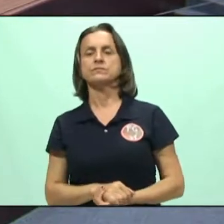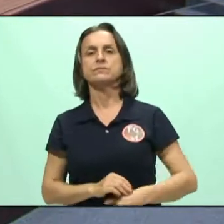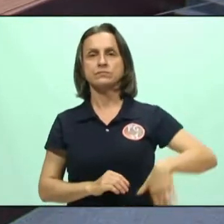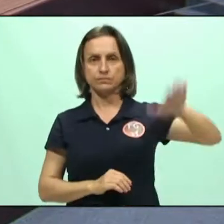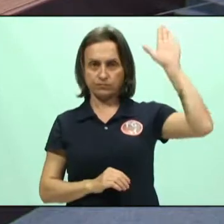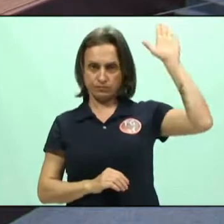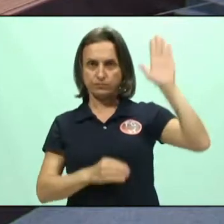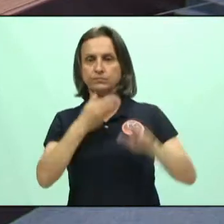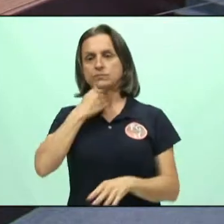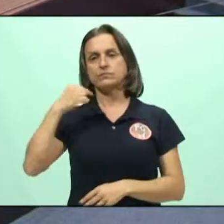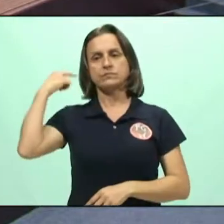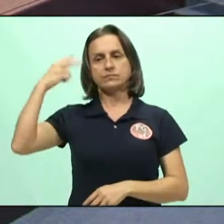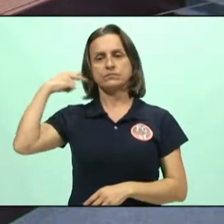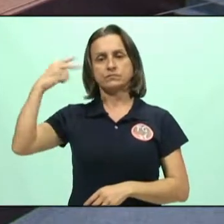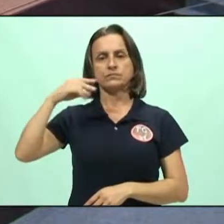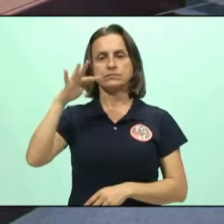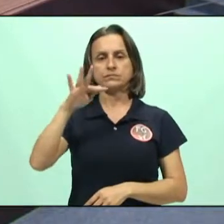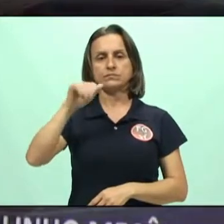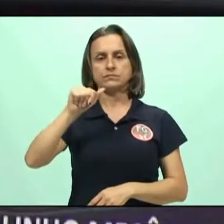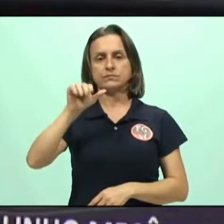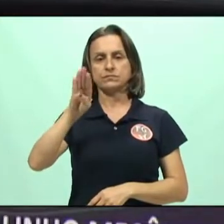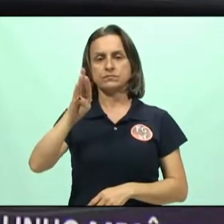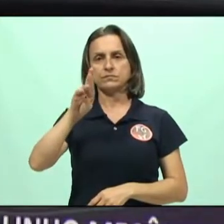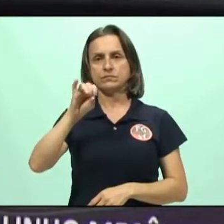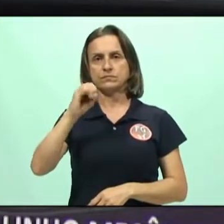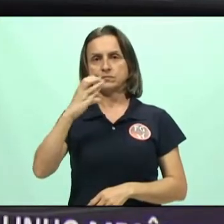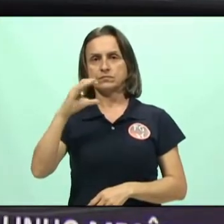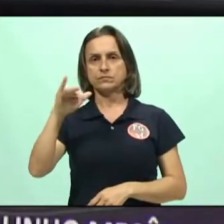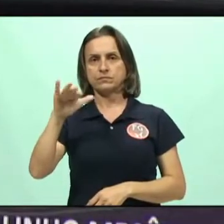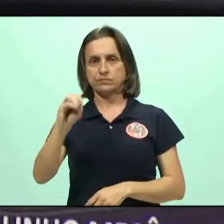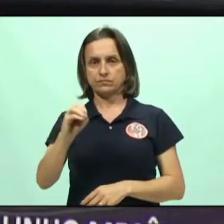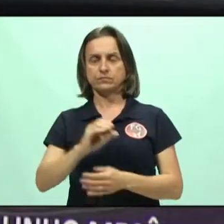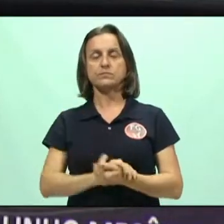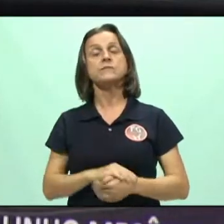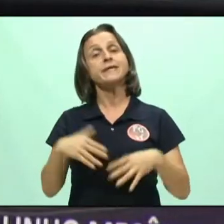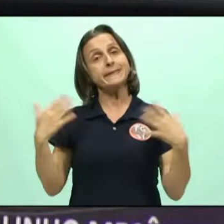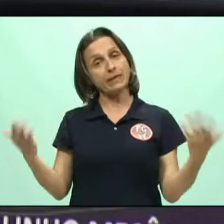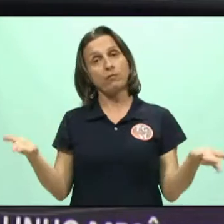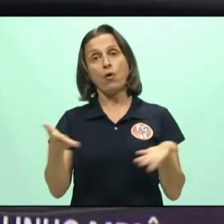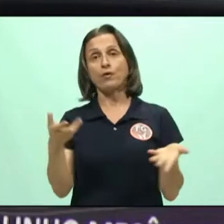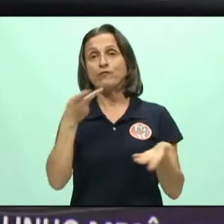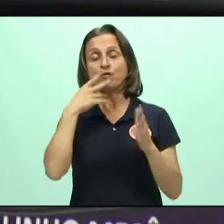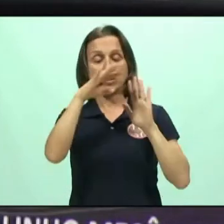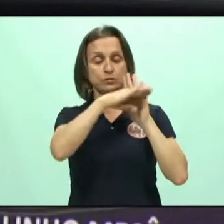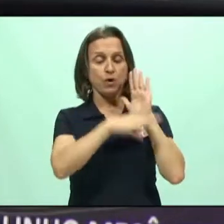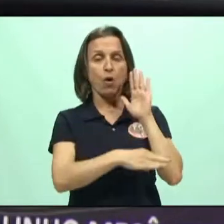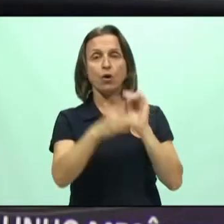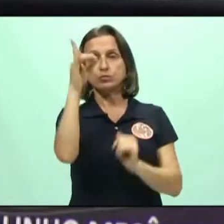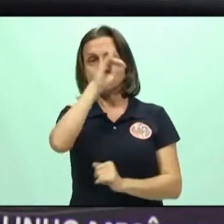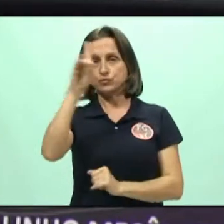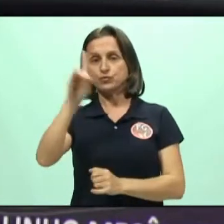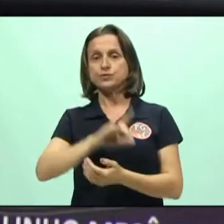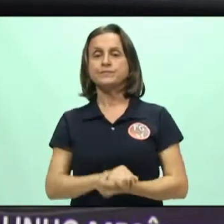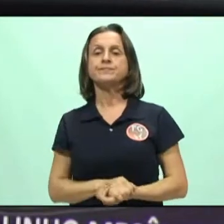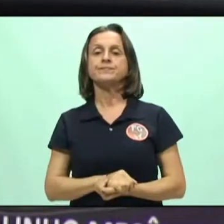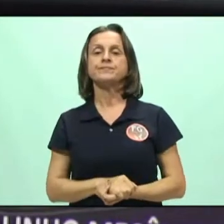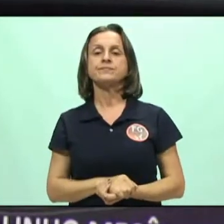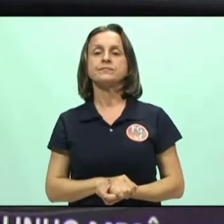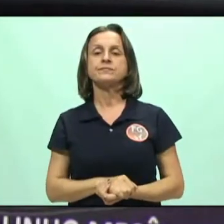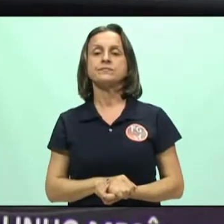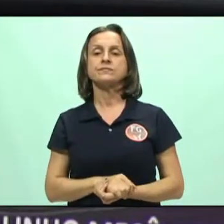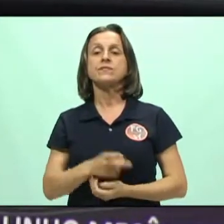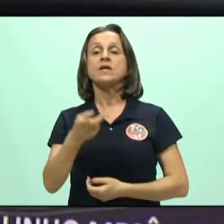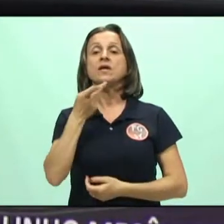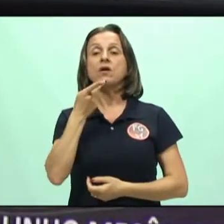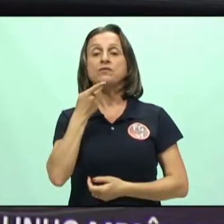pois os navegador Fabrício já que passamos para a ordem do dia a questão de ordem que é fácil é